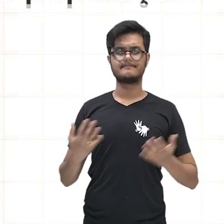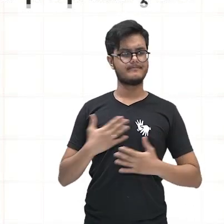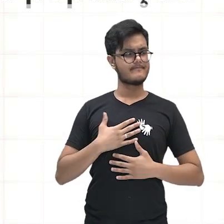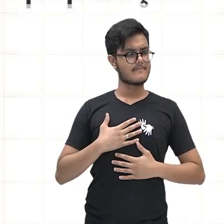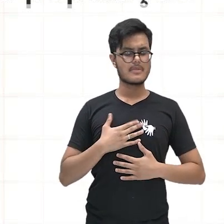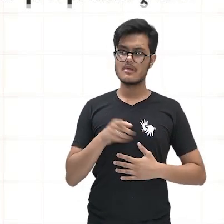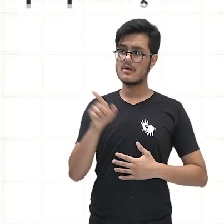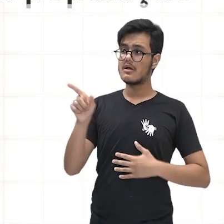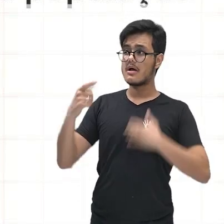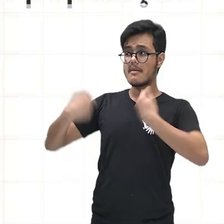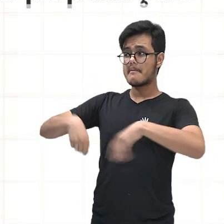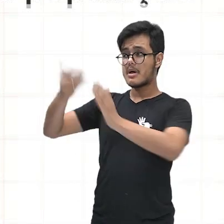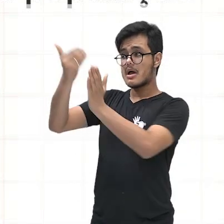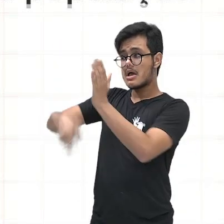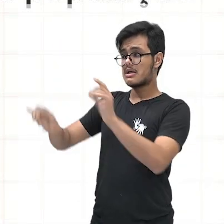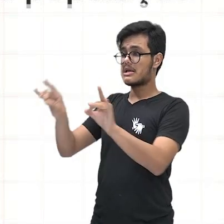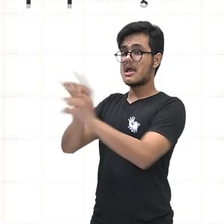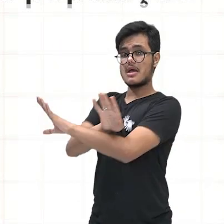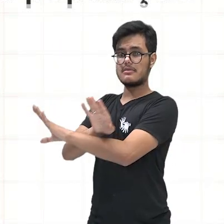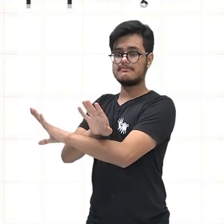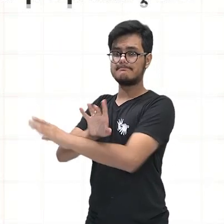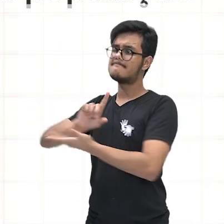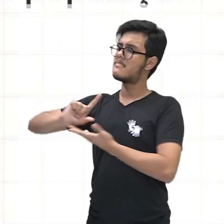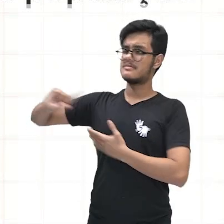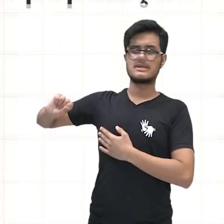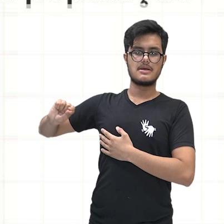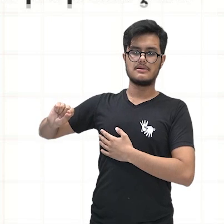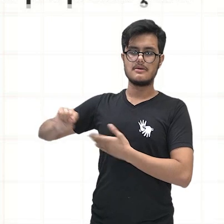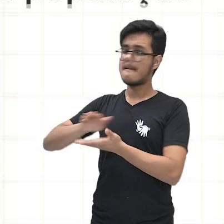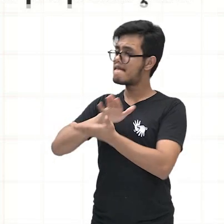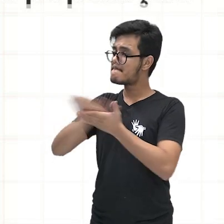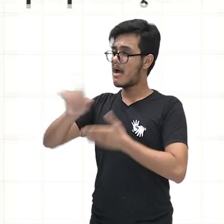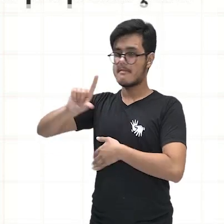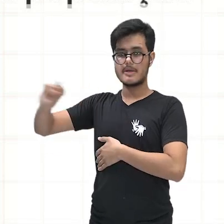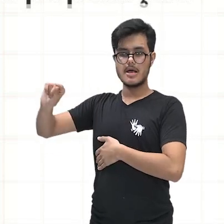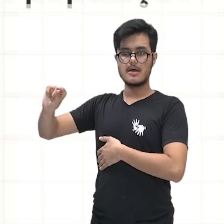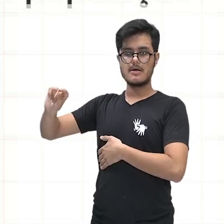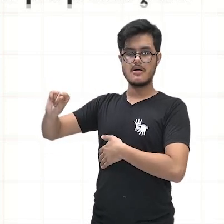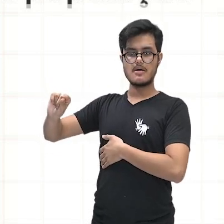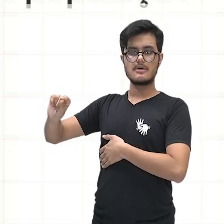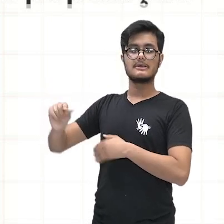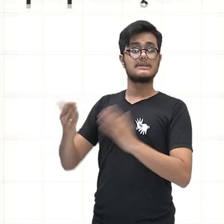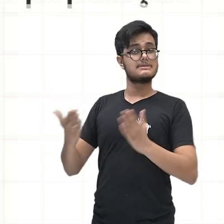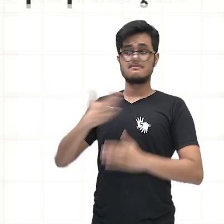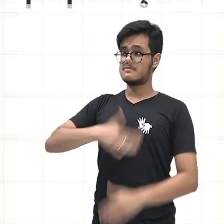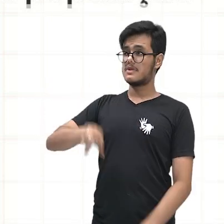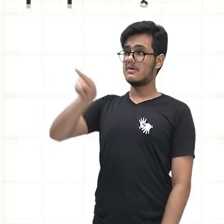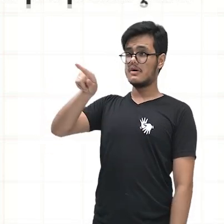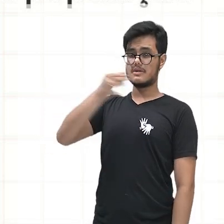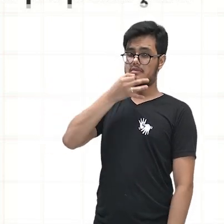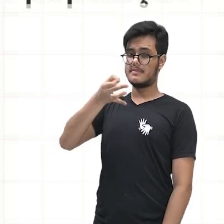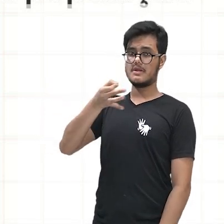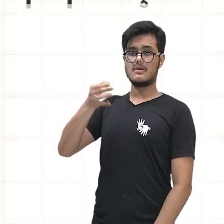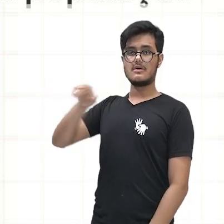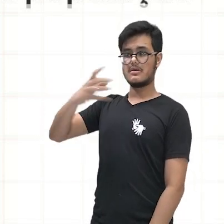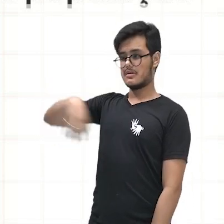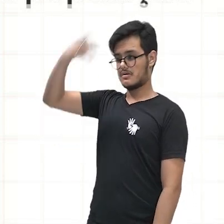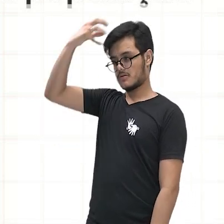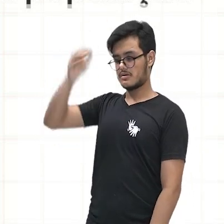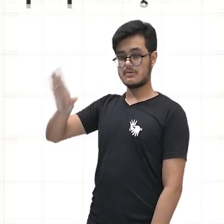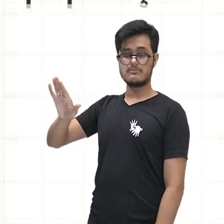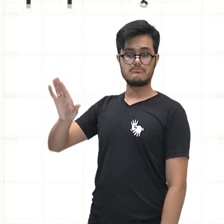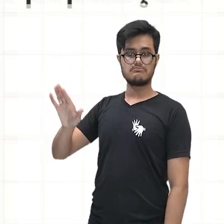governo de tarquin no Soberbo e isso Acabou gerando uma crescente insatisfação entre a